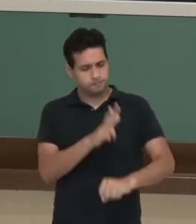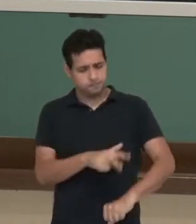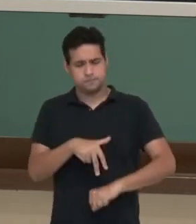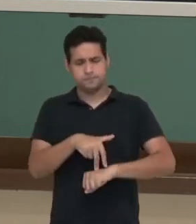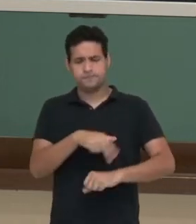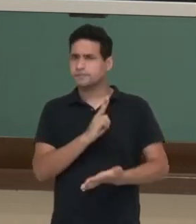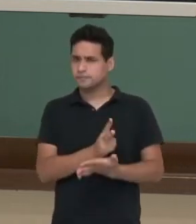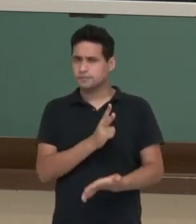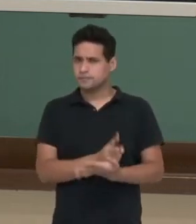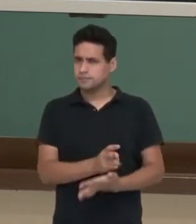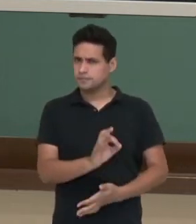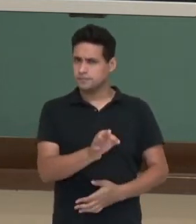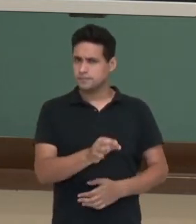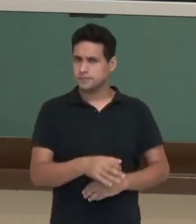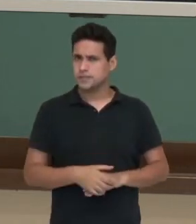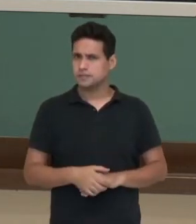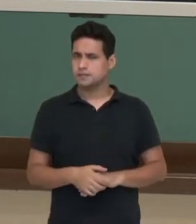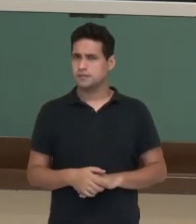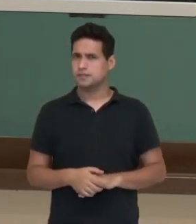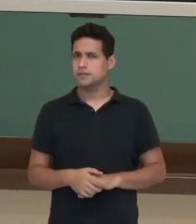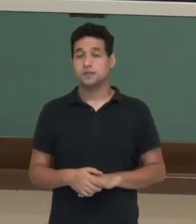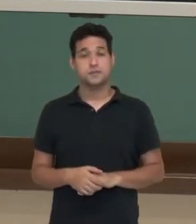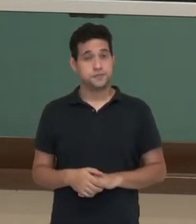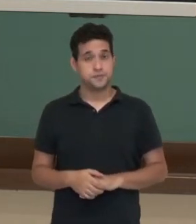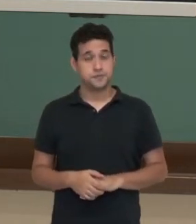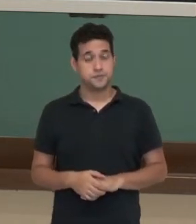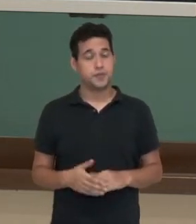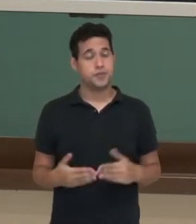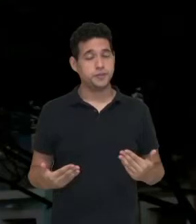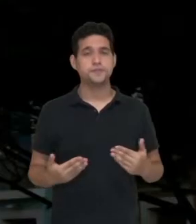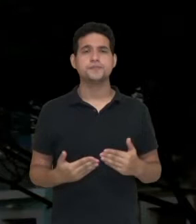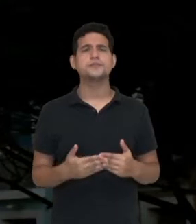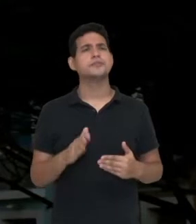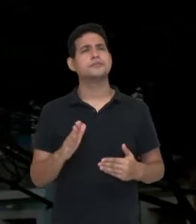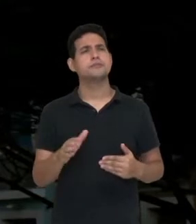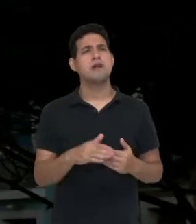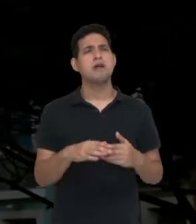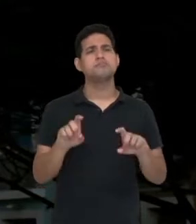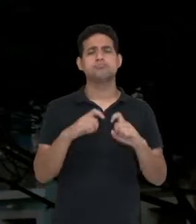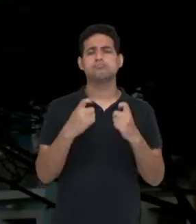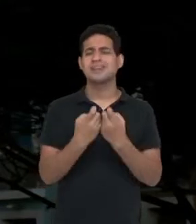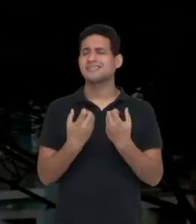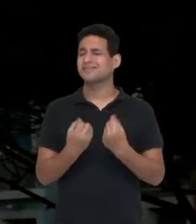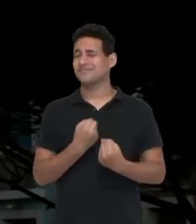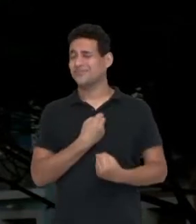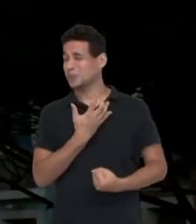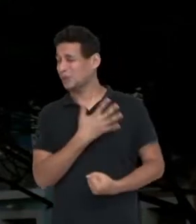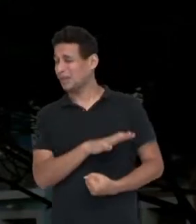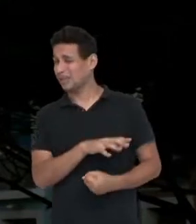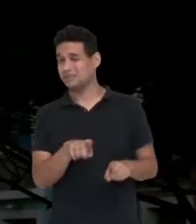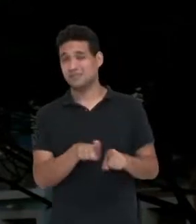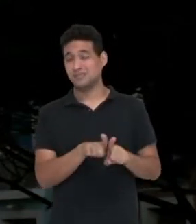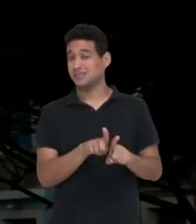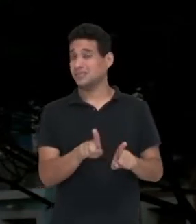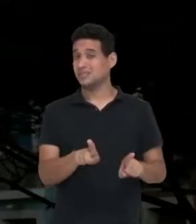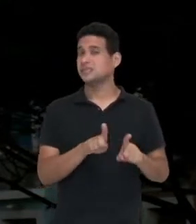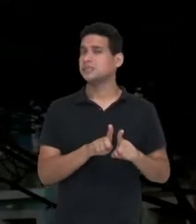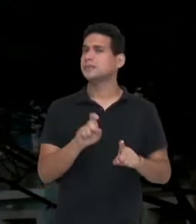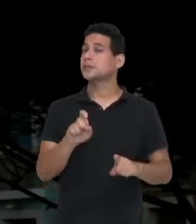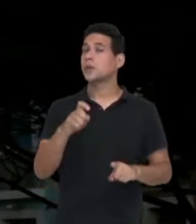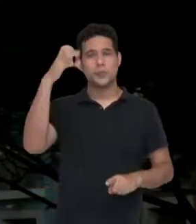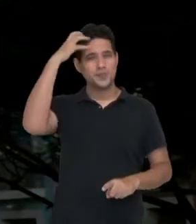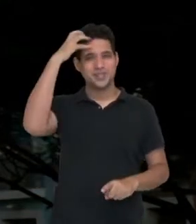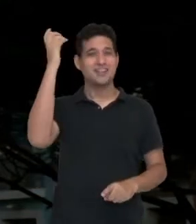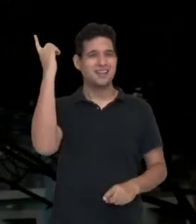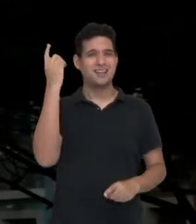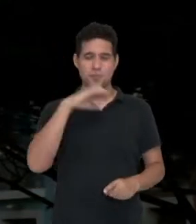isso, certo? Bueno, rehusándose a aceptar la vida bajo el yugo de la corona